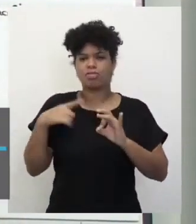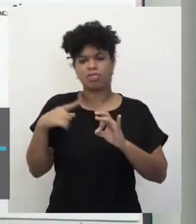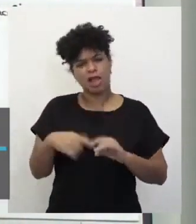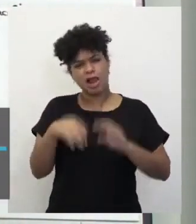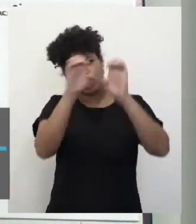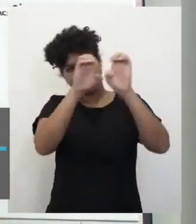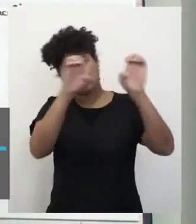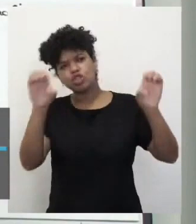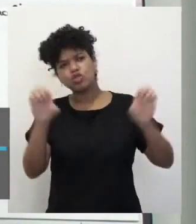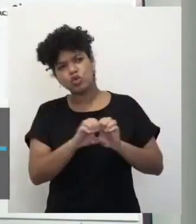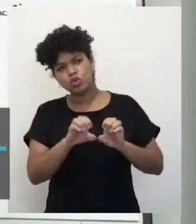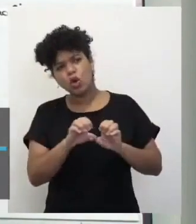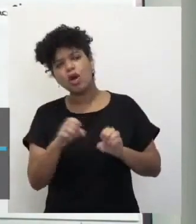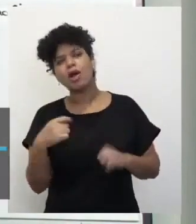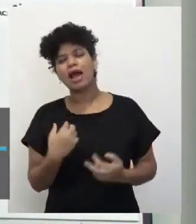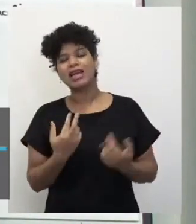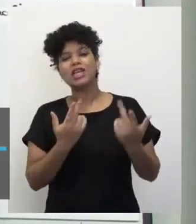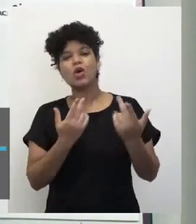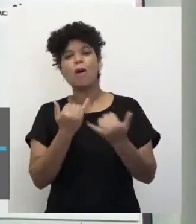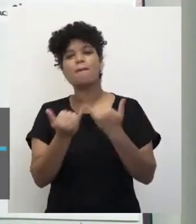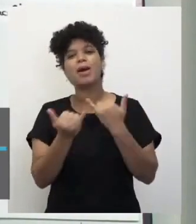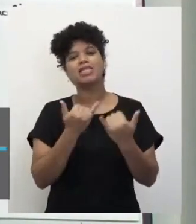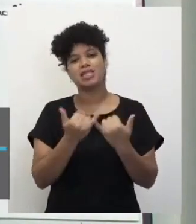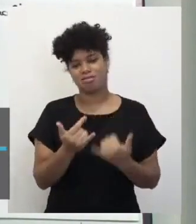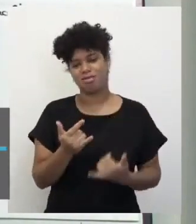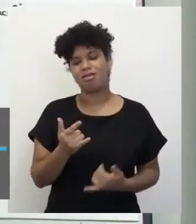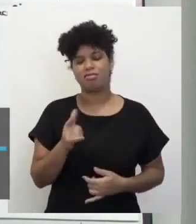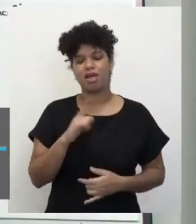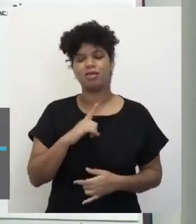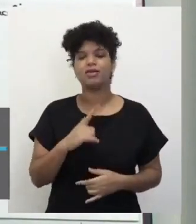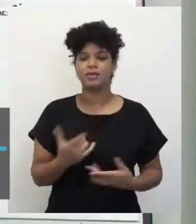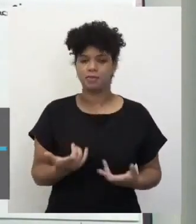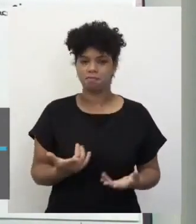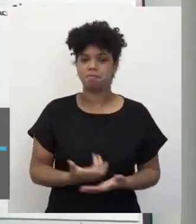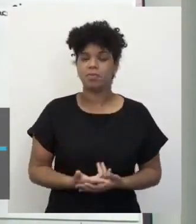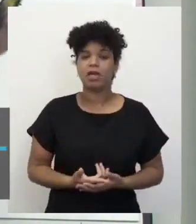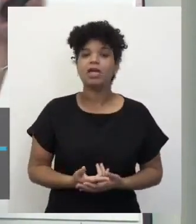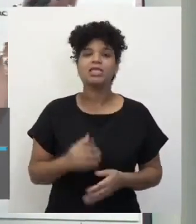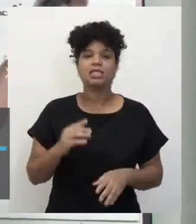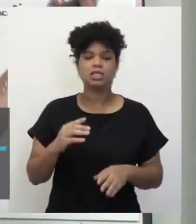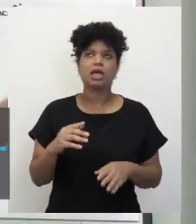estilo de construção muito parecido, né? Mesmo os que